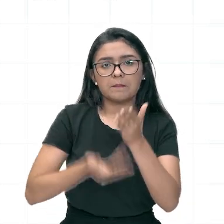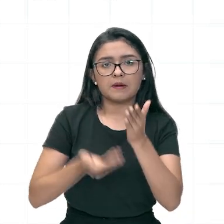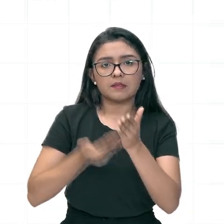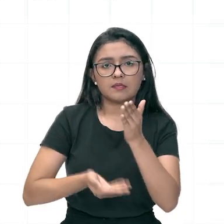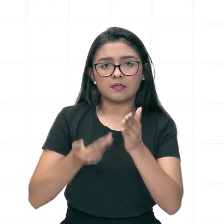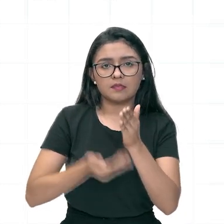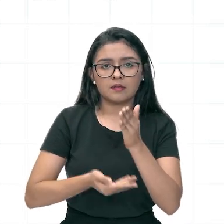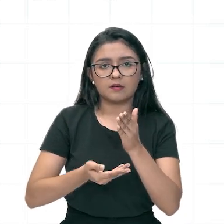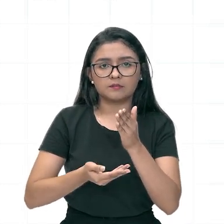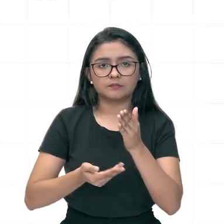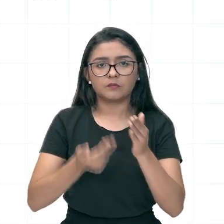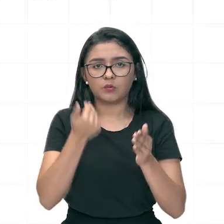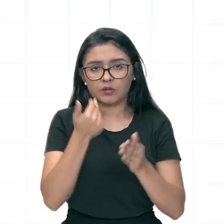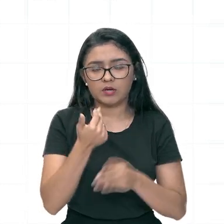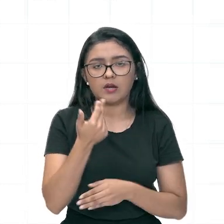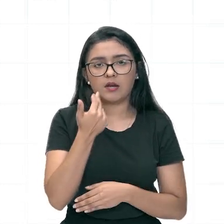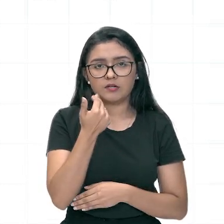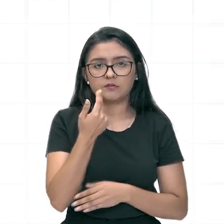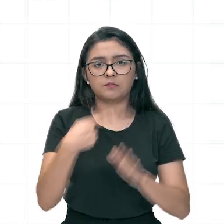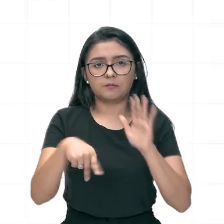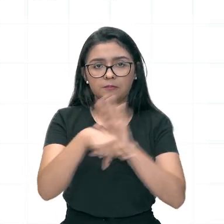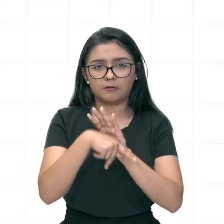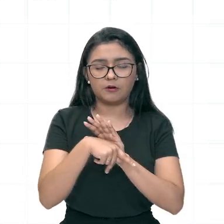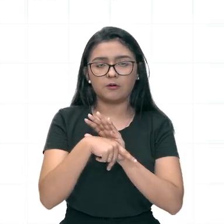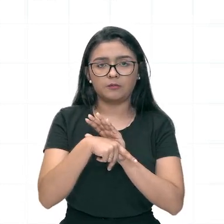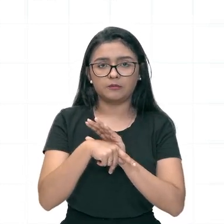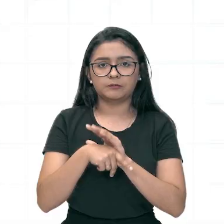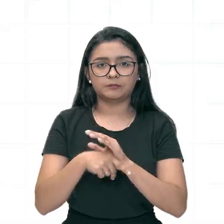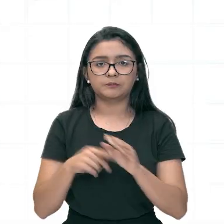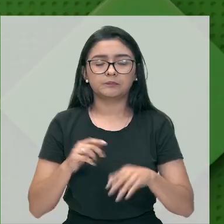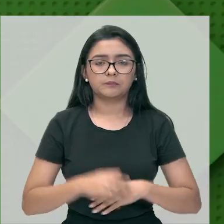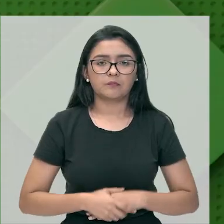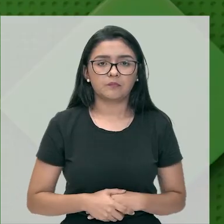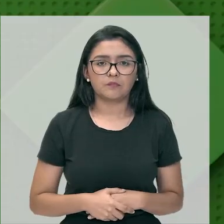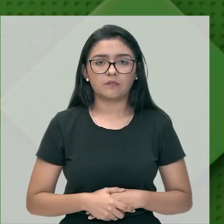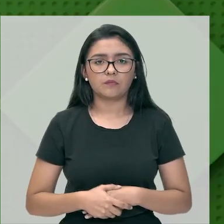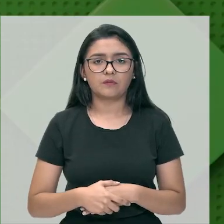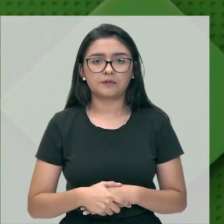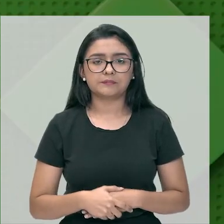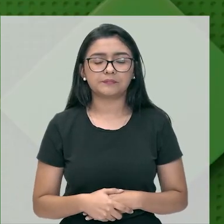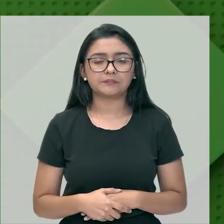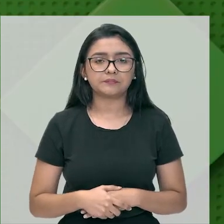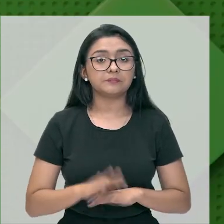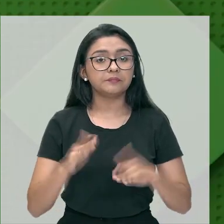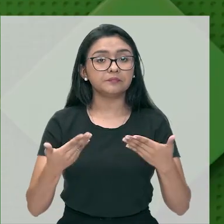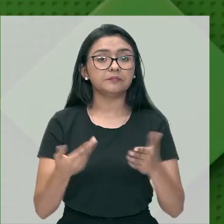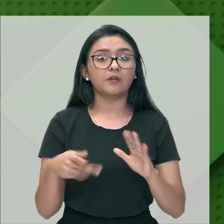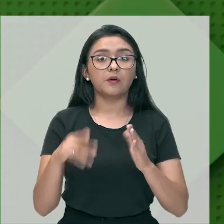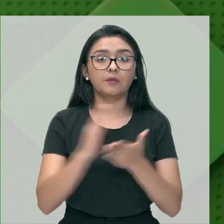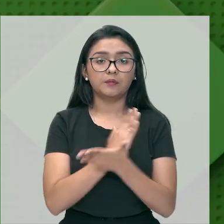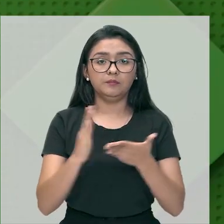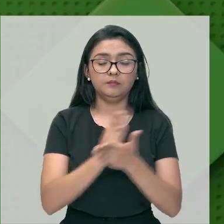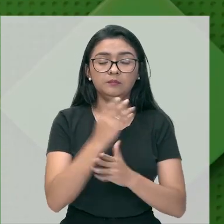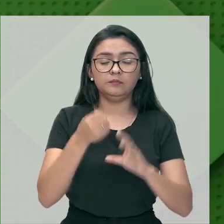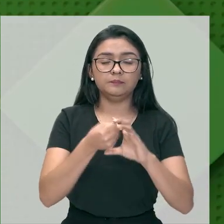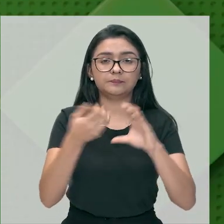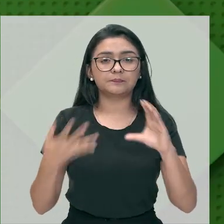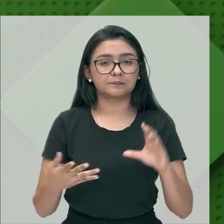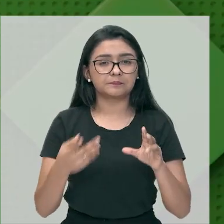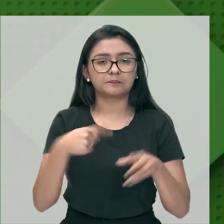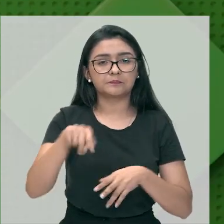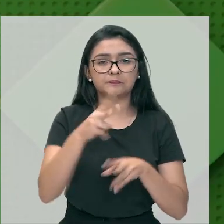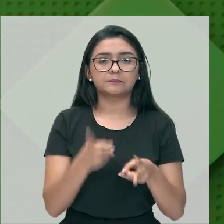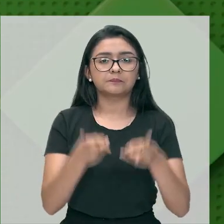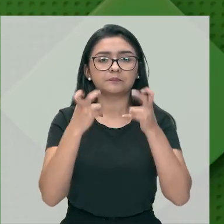por exemplo, e tem reservas nutritivas para garantir ali o desenvolvimento desse embrião. Então, são algumas características aí que a gente